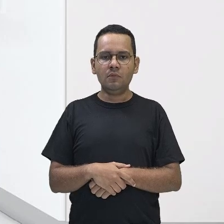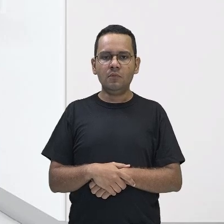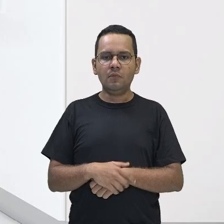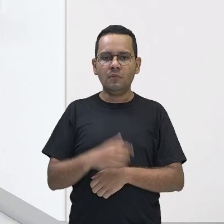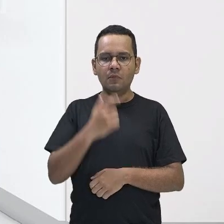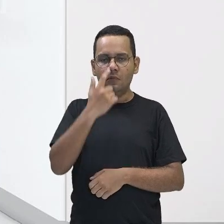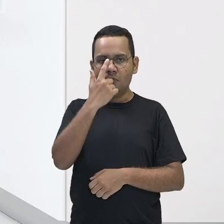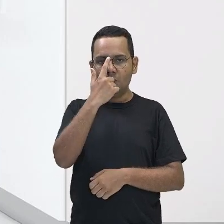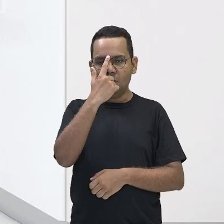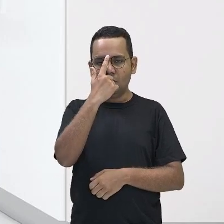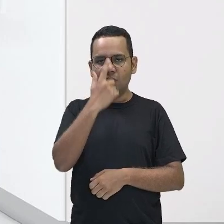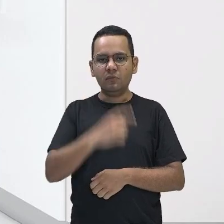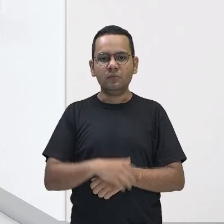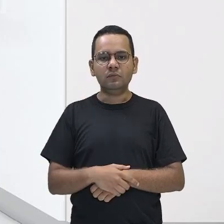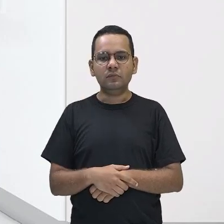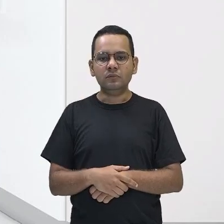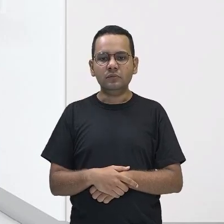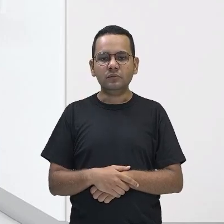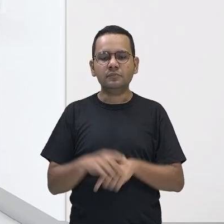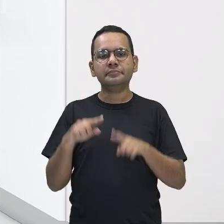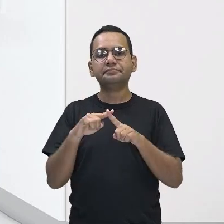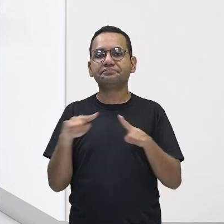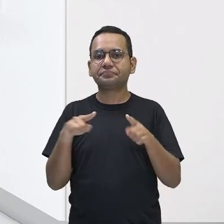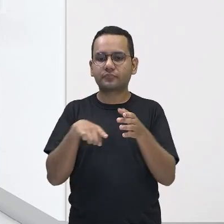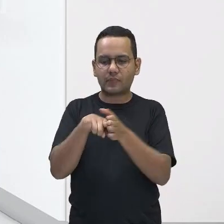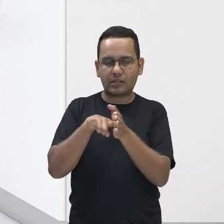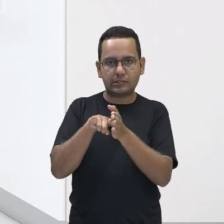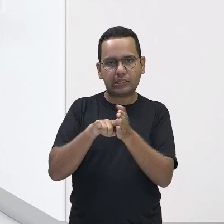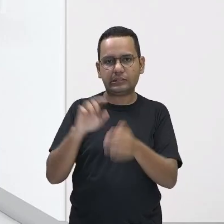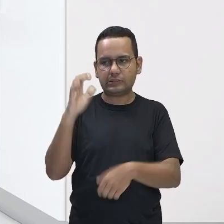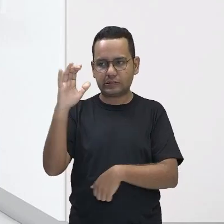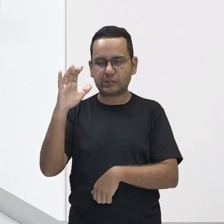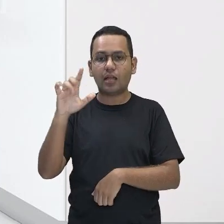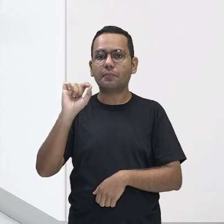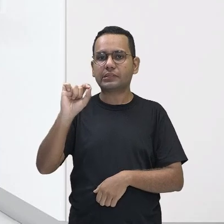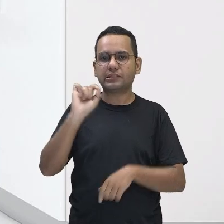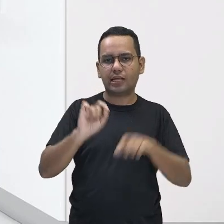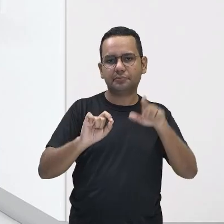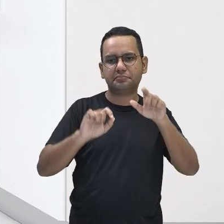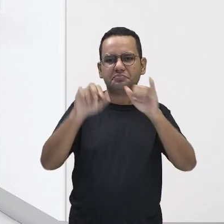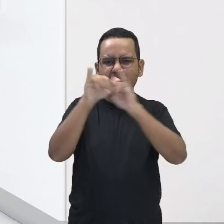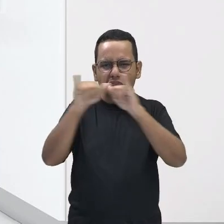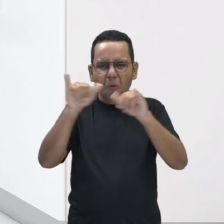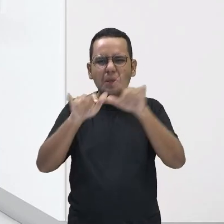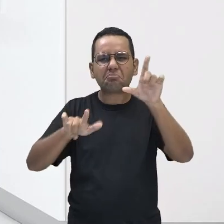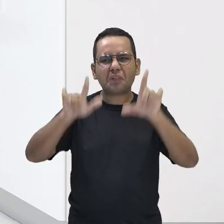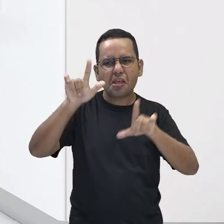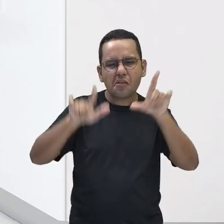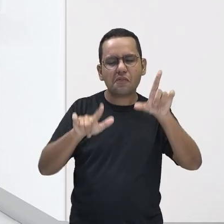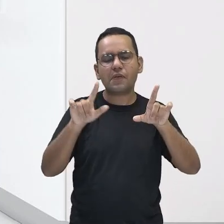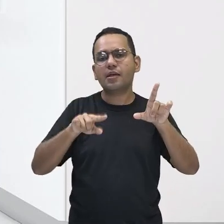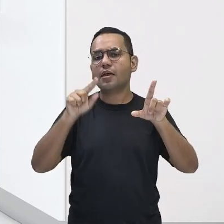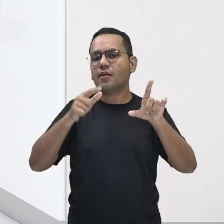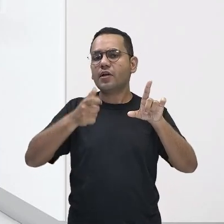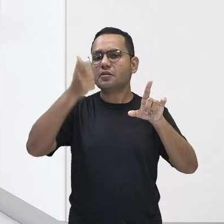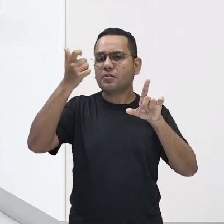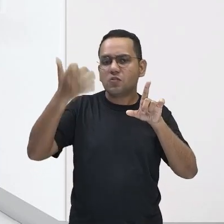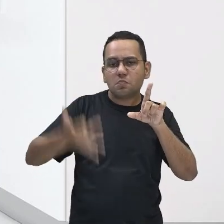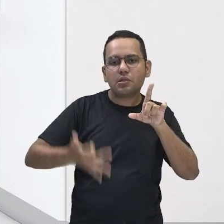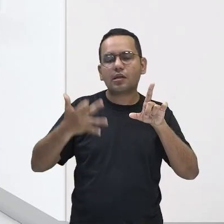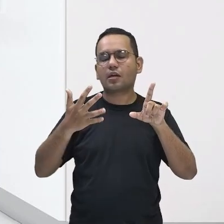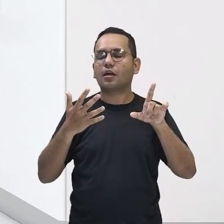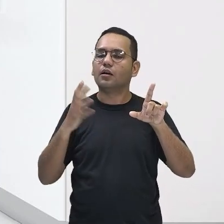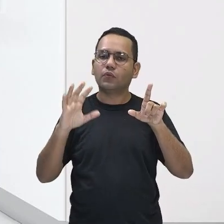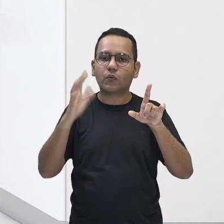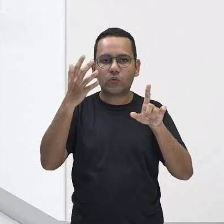esses cientistas que aparecem na mídia, nos jornais, fazendo relatos, né, de pesquisas, em